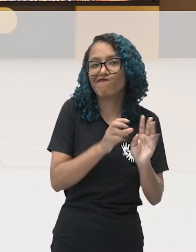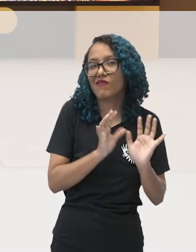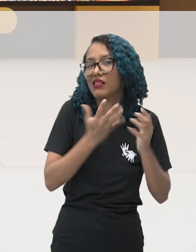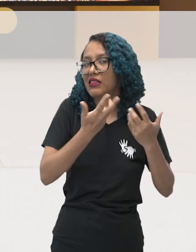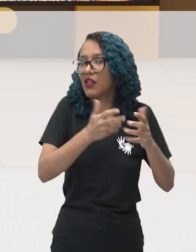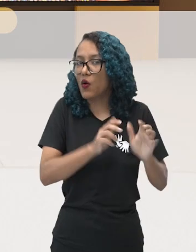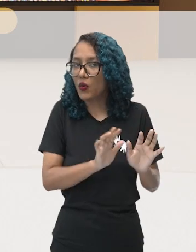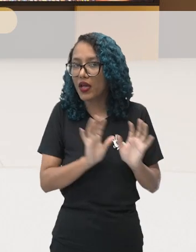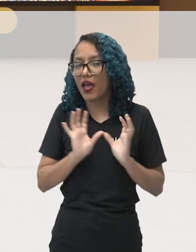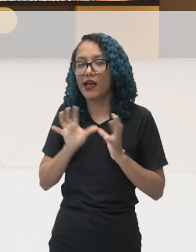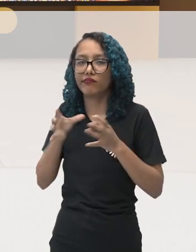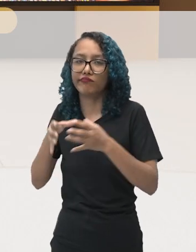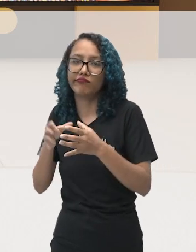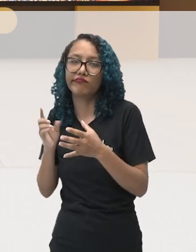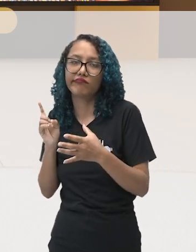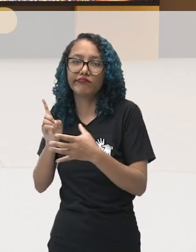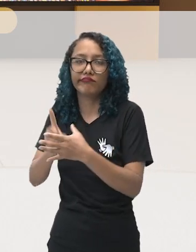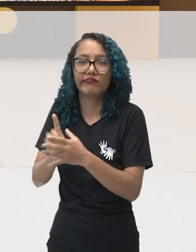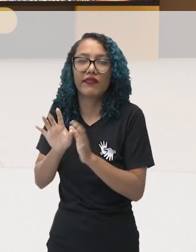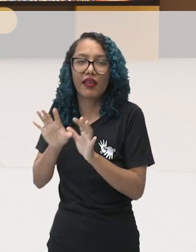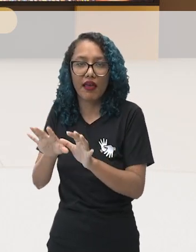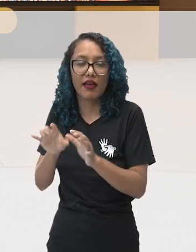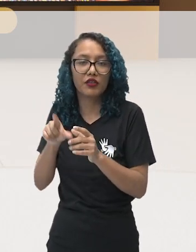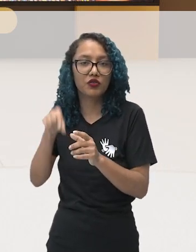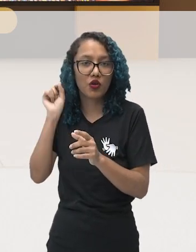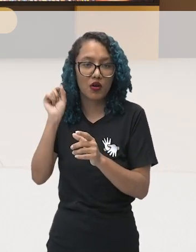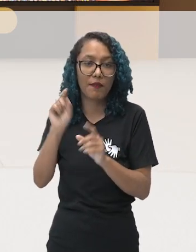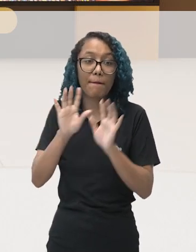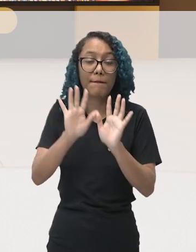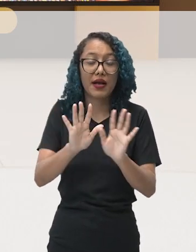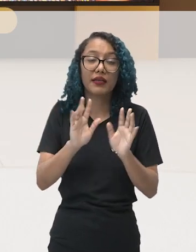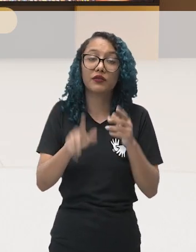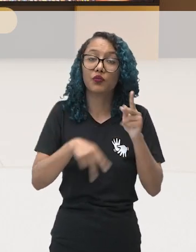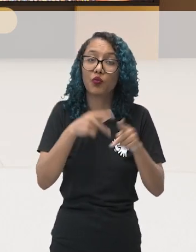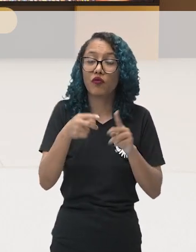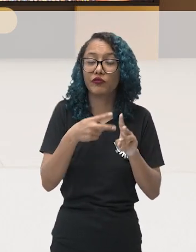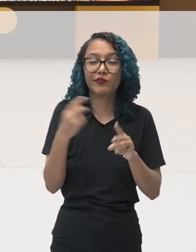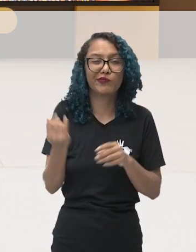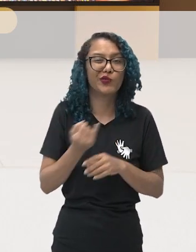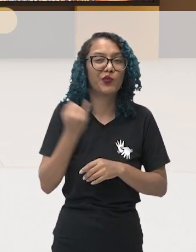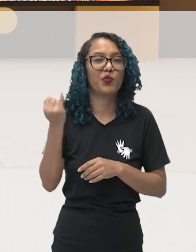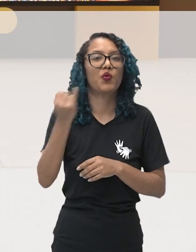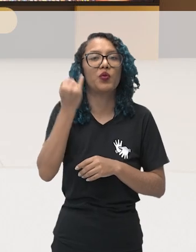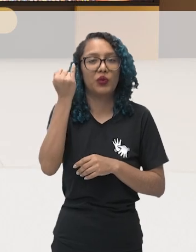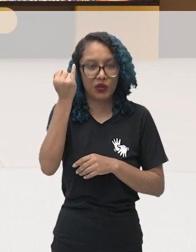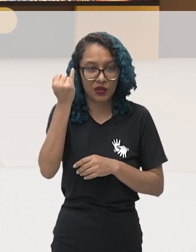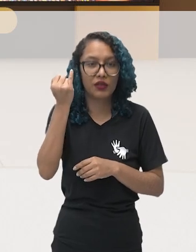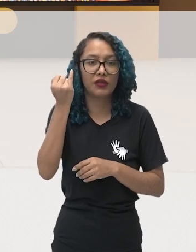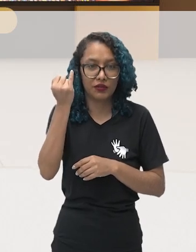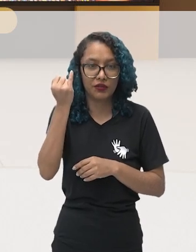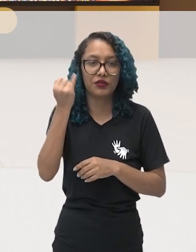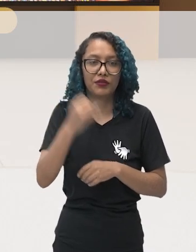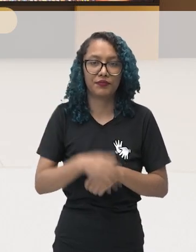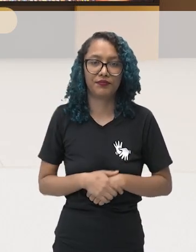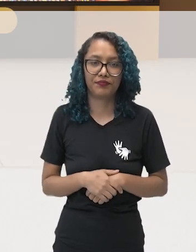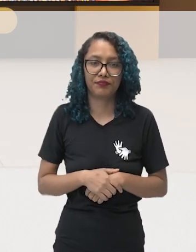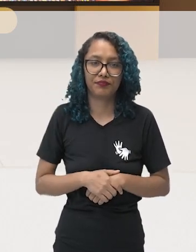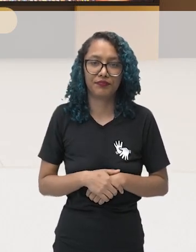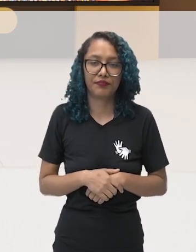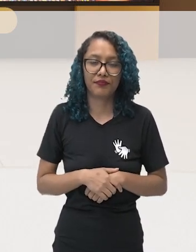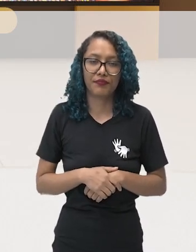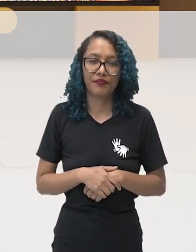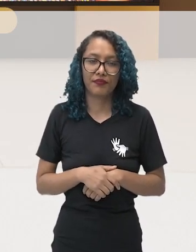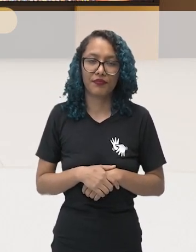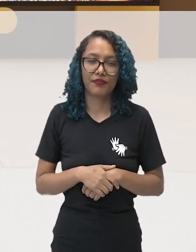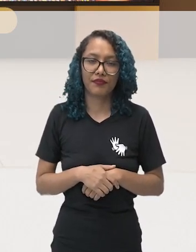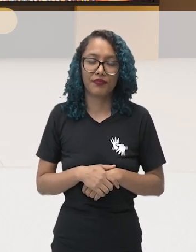participar desse grupo. Os povos indígenas no Brasil são muito importantes, né, professor? Historicamente falando também, né? Diante dessa